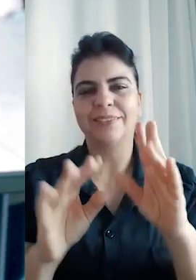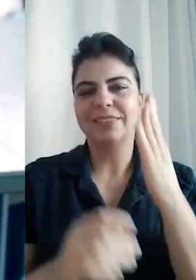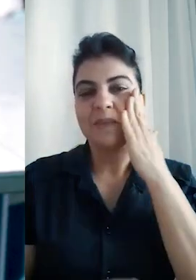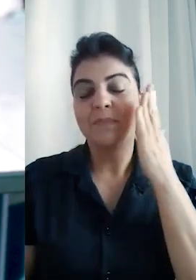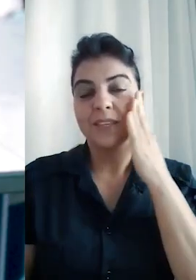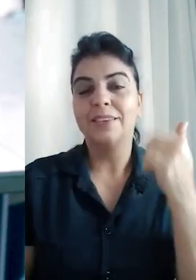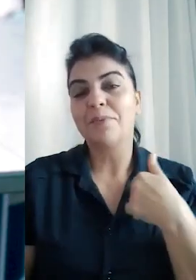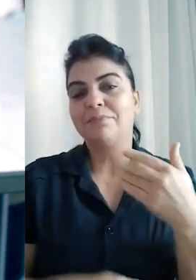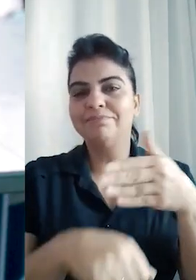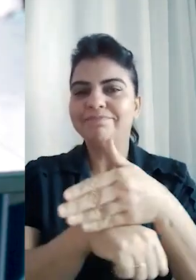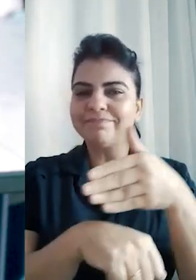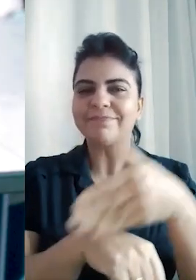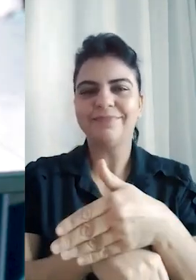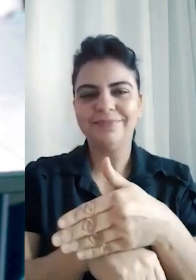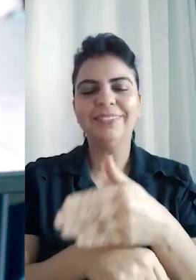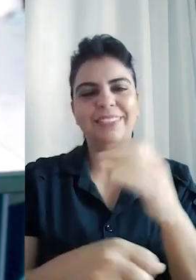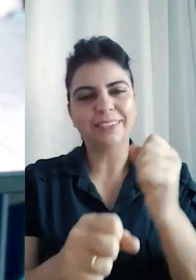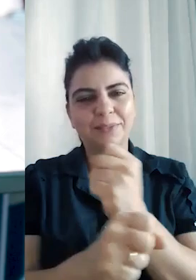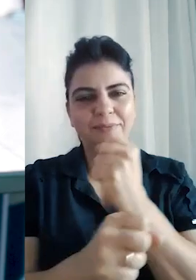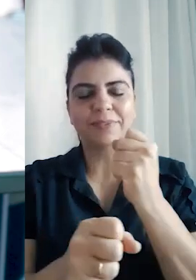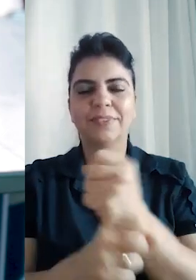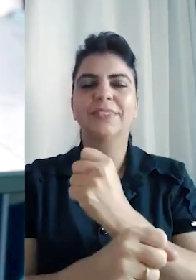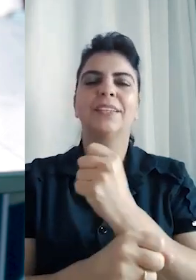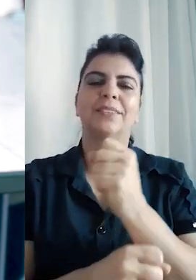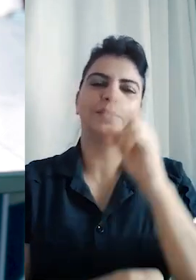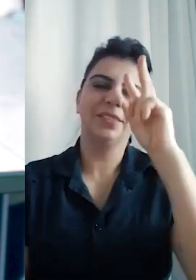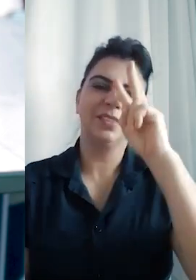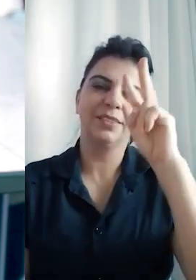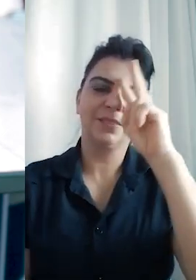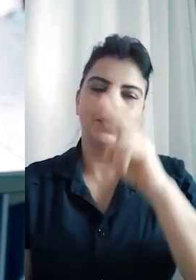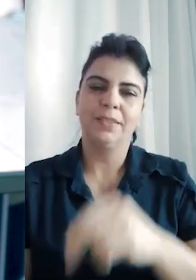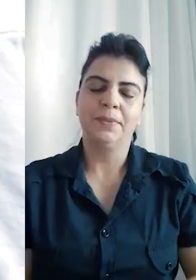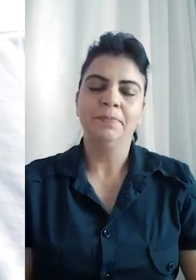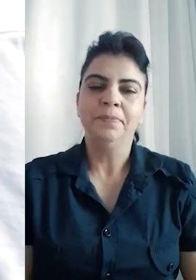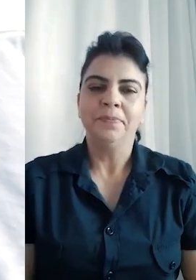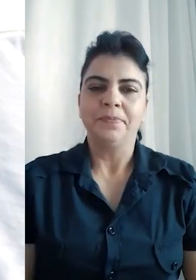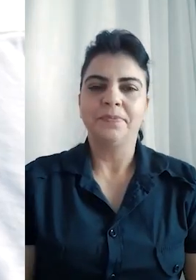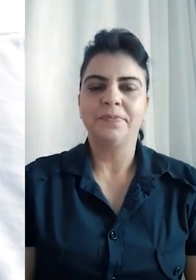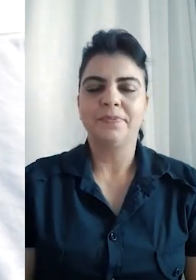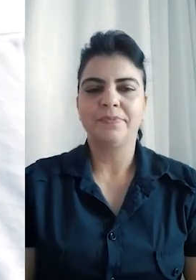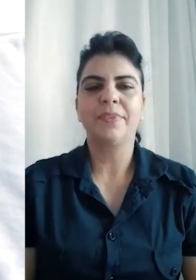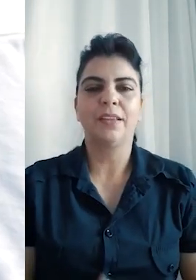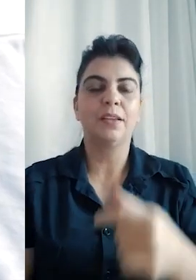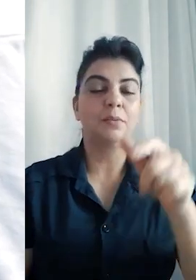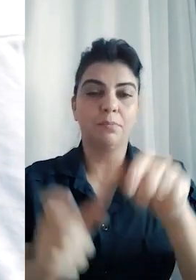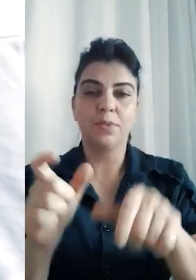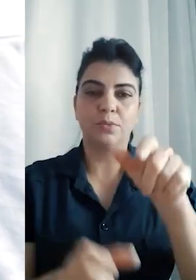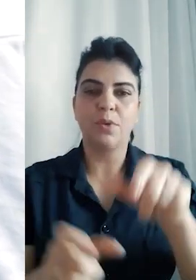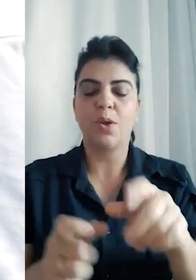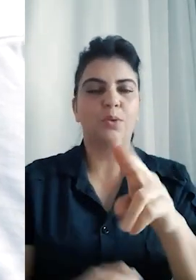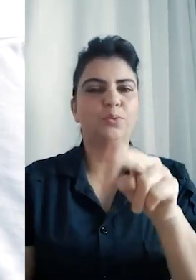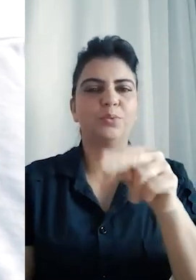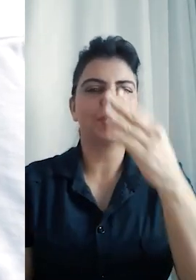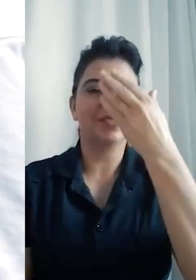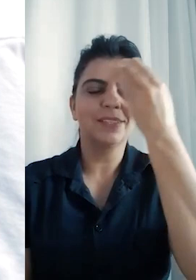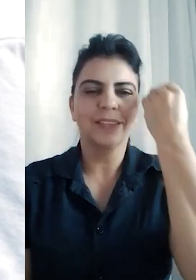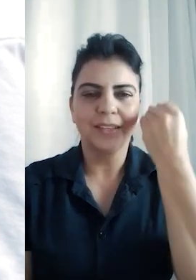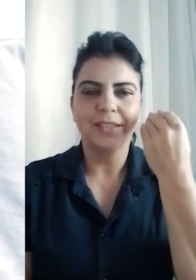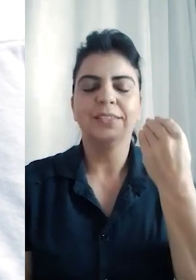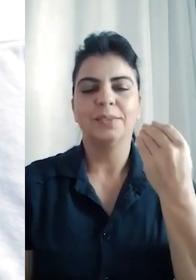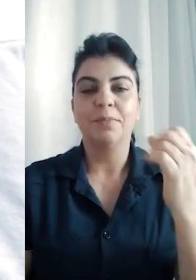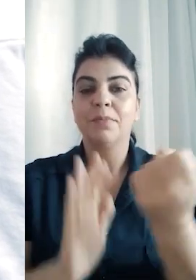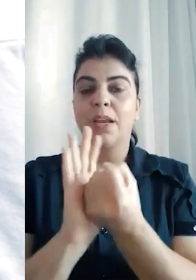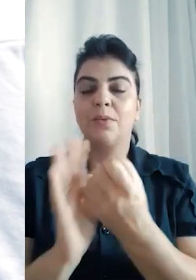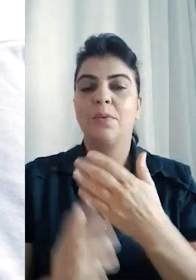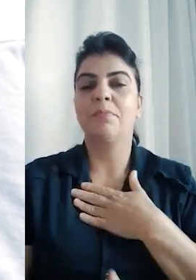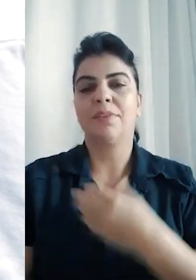assim, saber que eu fiz parte dessa construção, dessa história. Veio muito pessoal, isso eu nunca esqueço, marcou